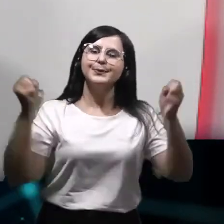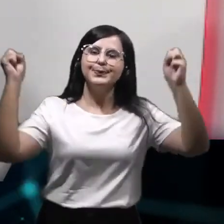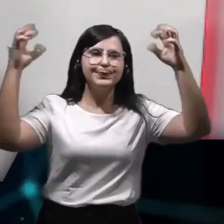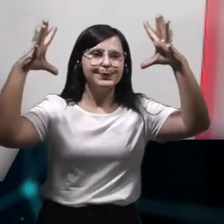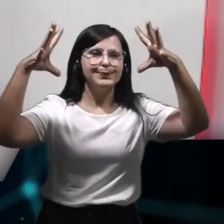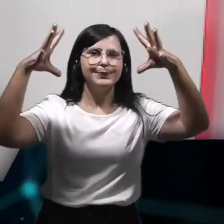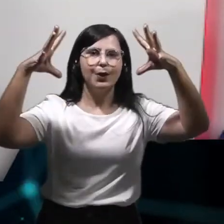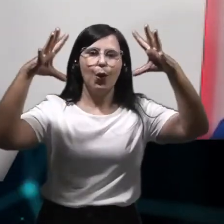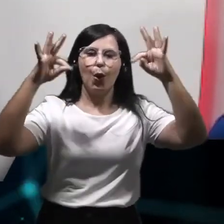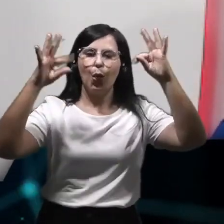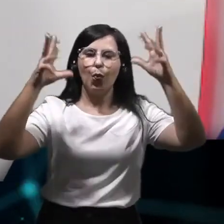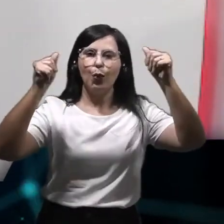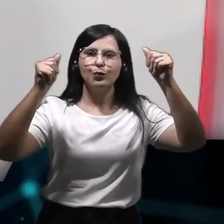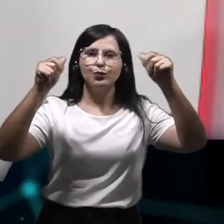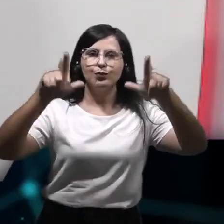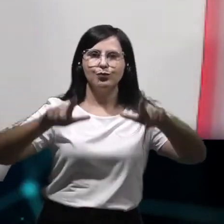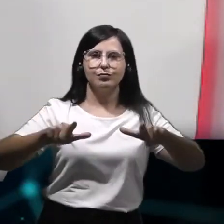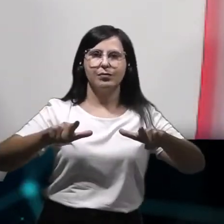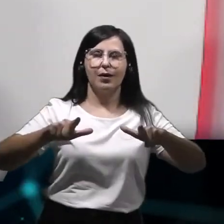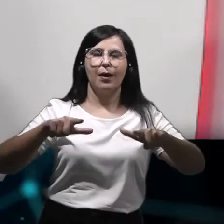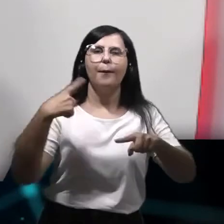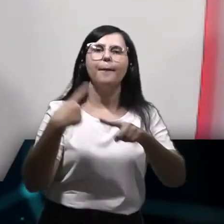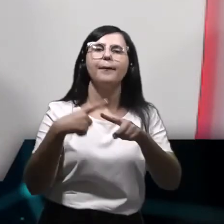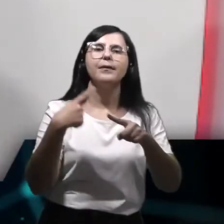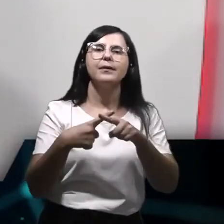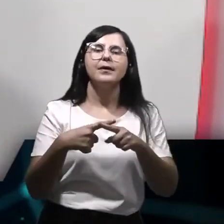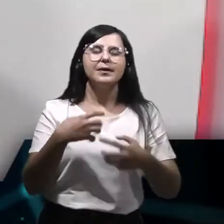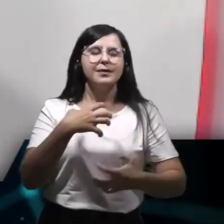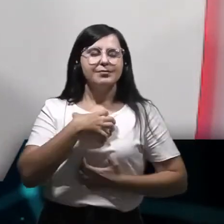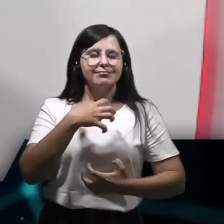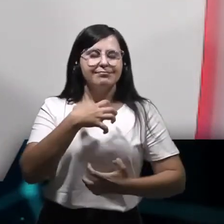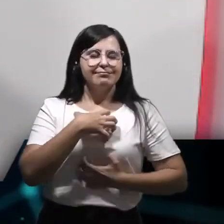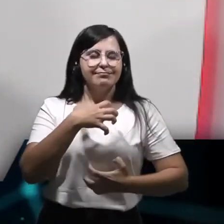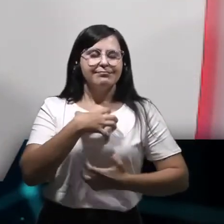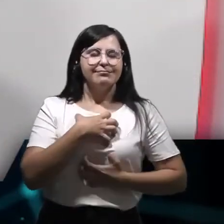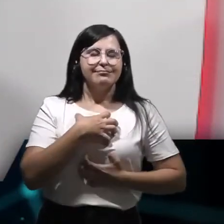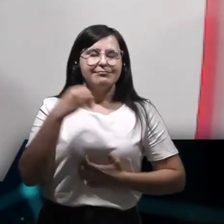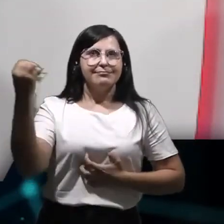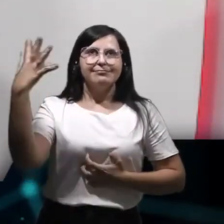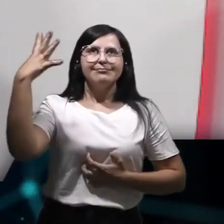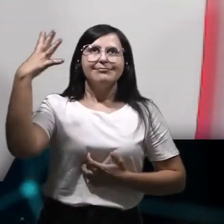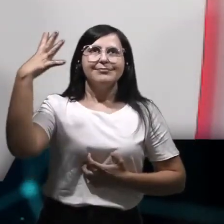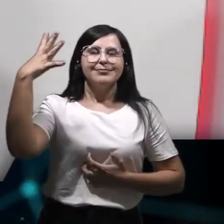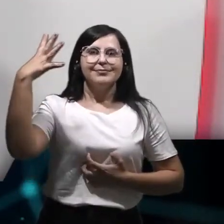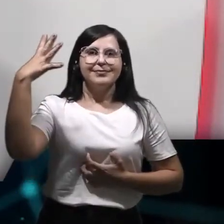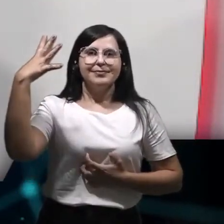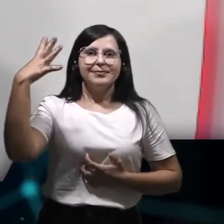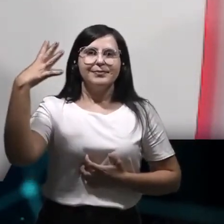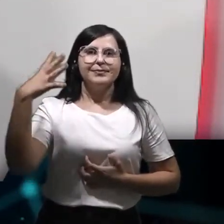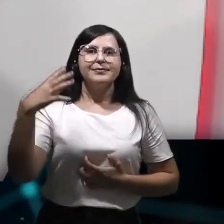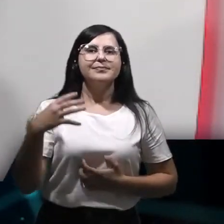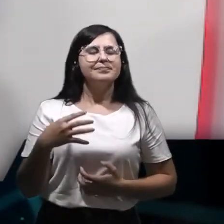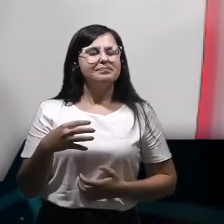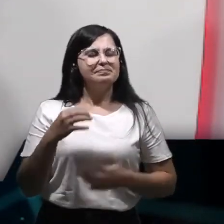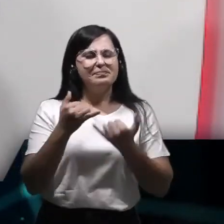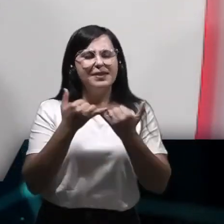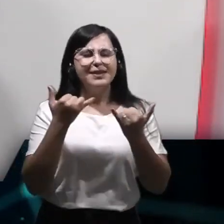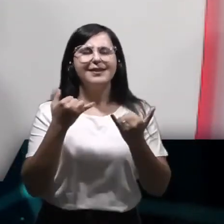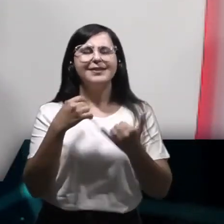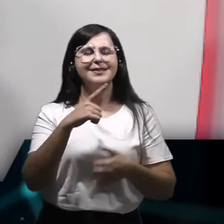Que ela justamente traz um conforto de segurança, onde tem mais iluminação, tem a sensação, certo?